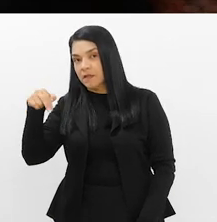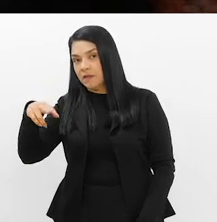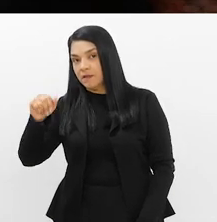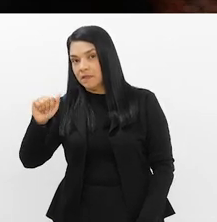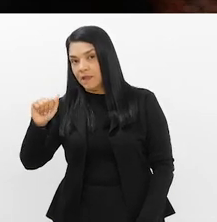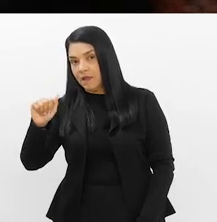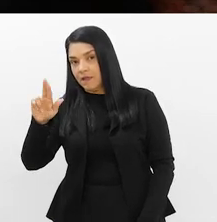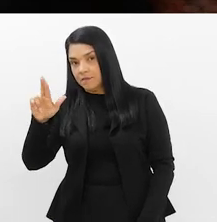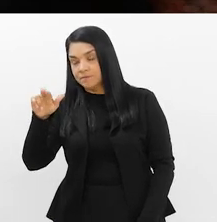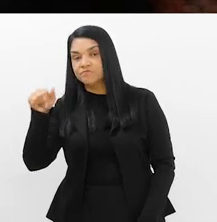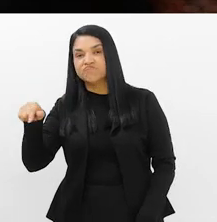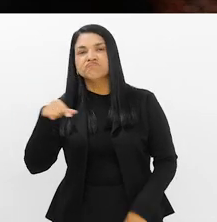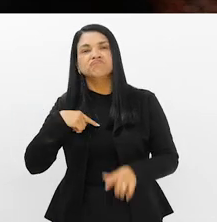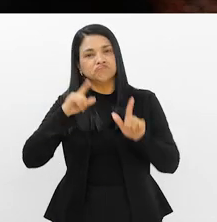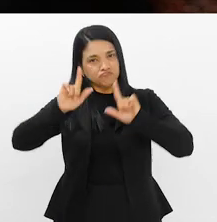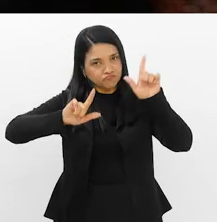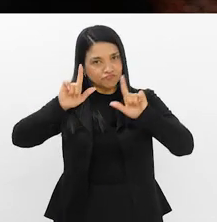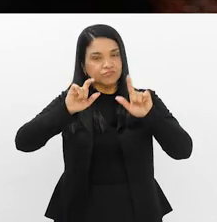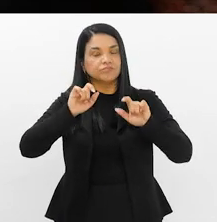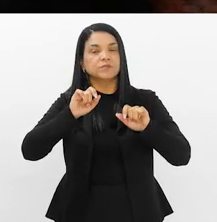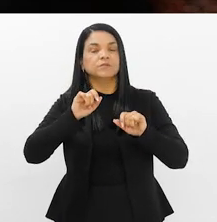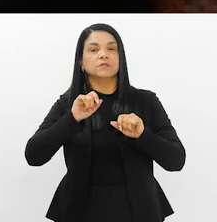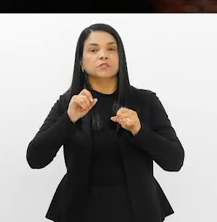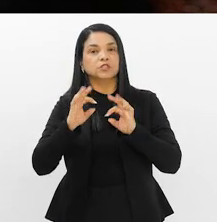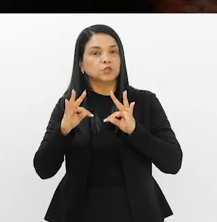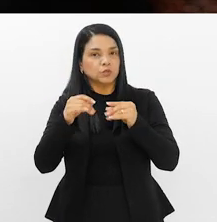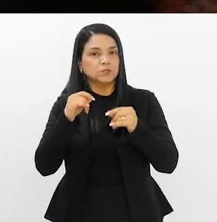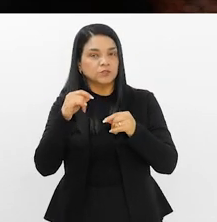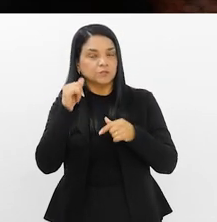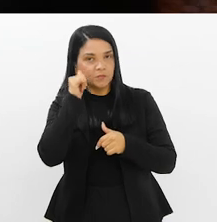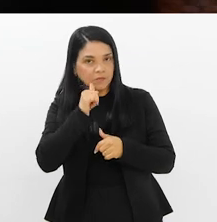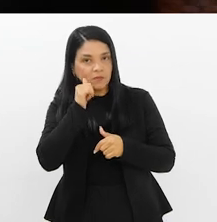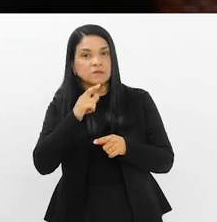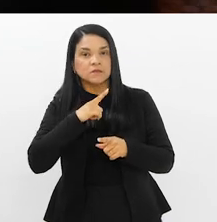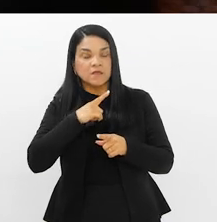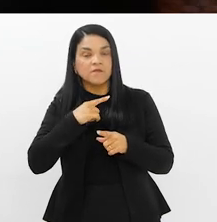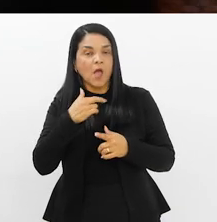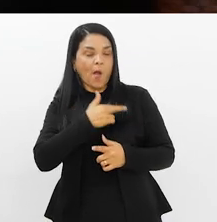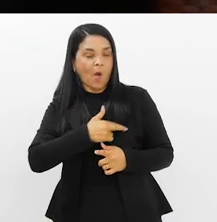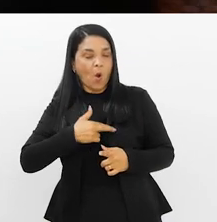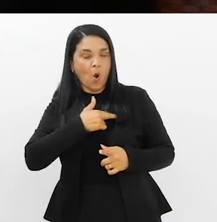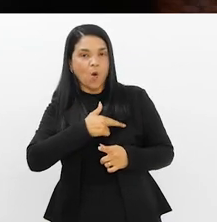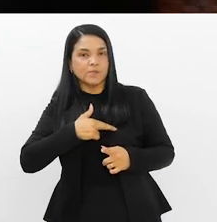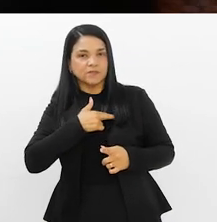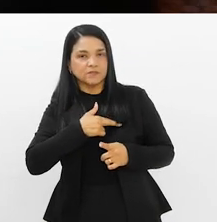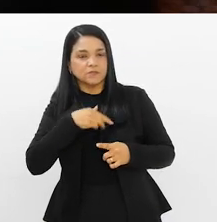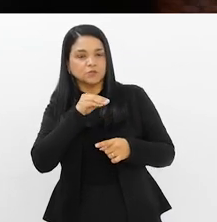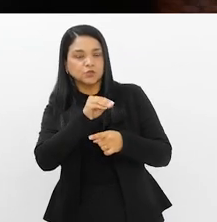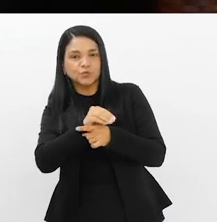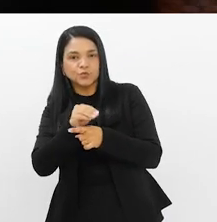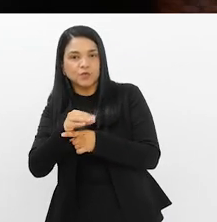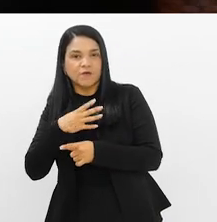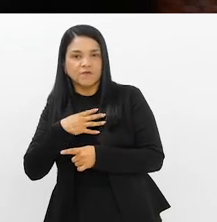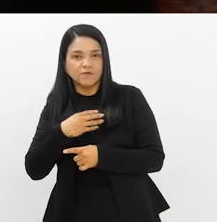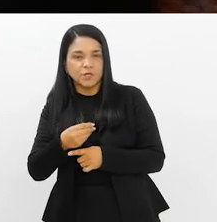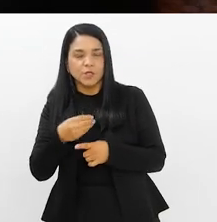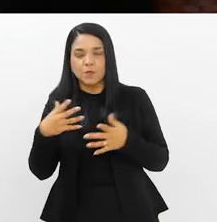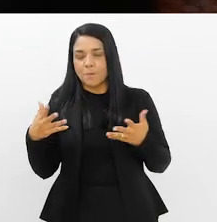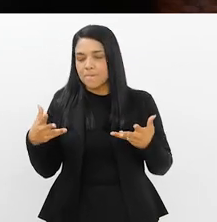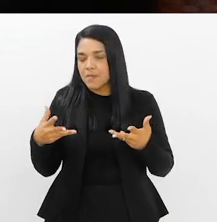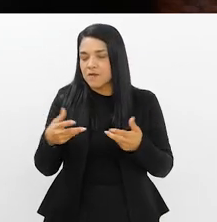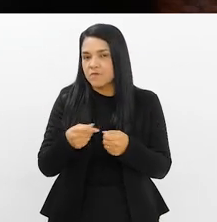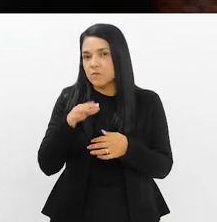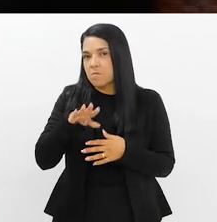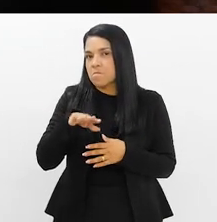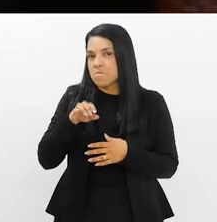um programa aqui no Toda Mulher que foi falar dessa questão da romantização da maternidade, né? Ser mãe é a coisa mais maravilhosa